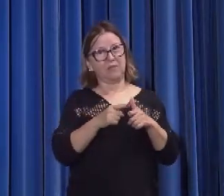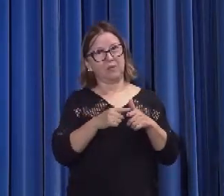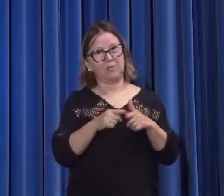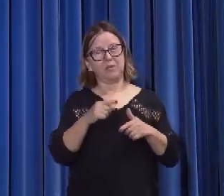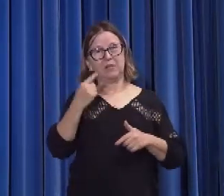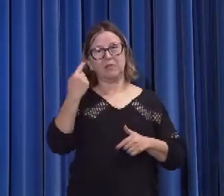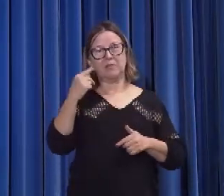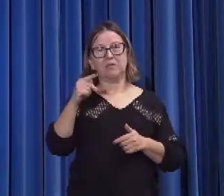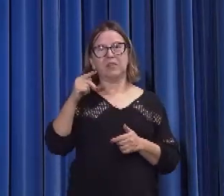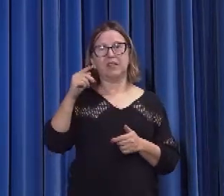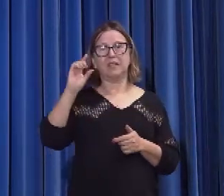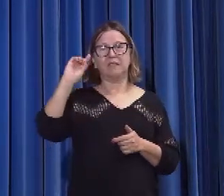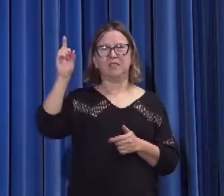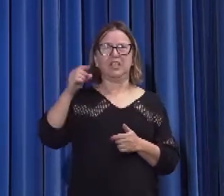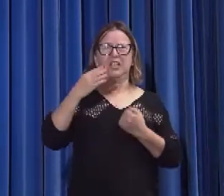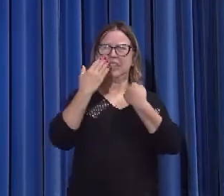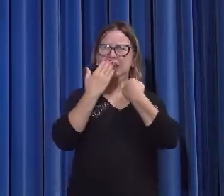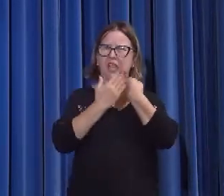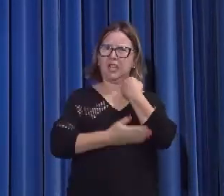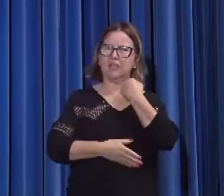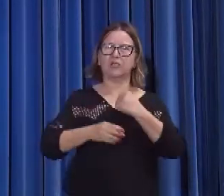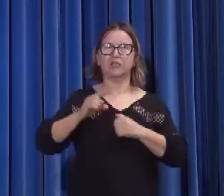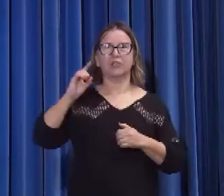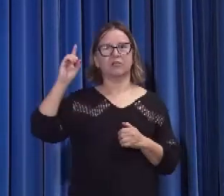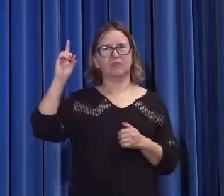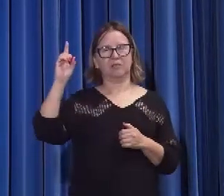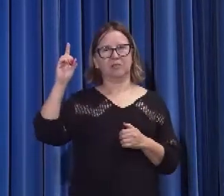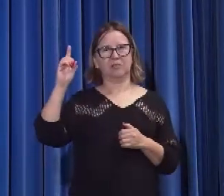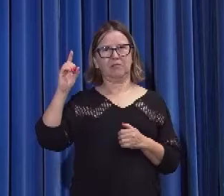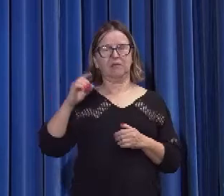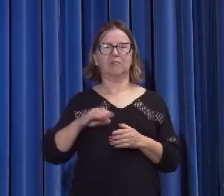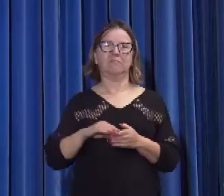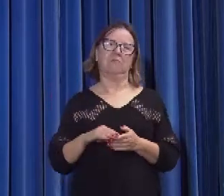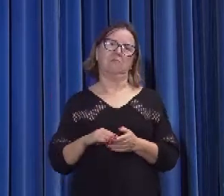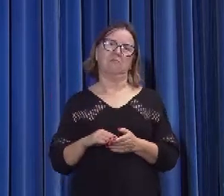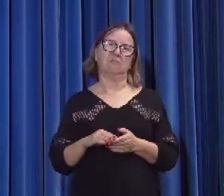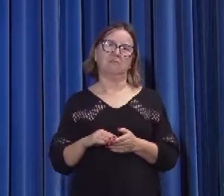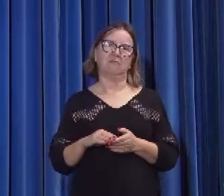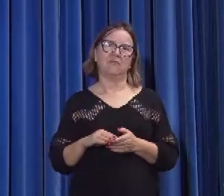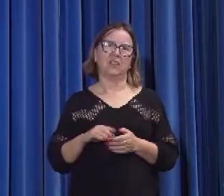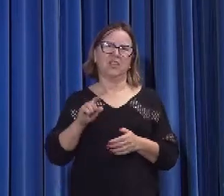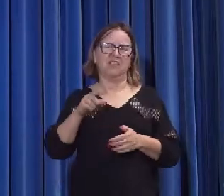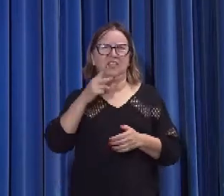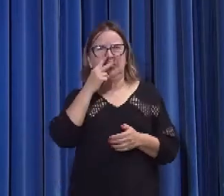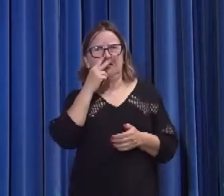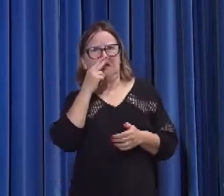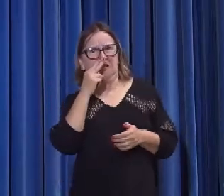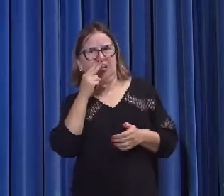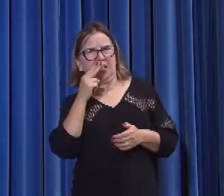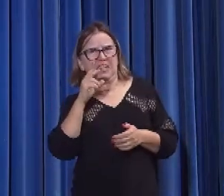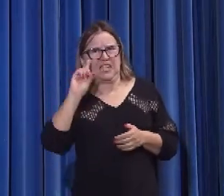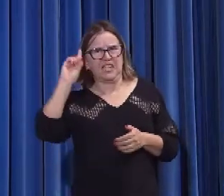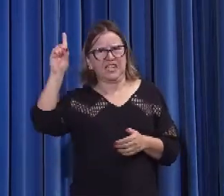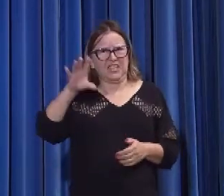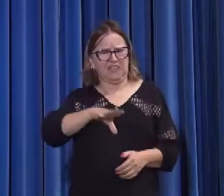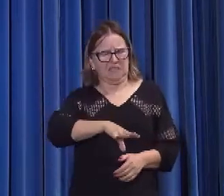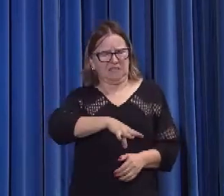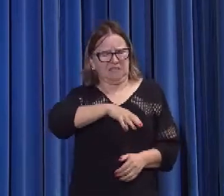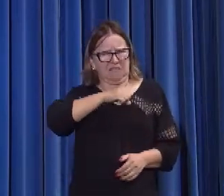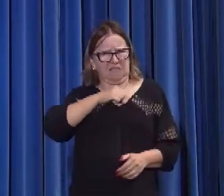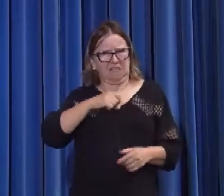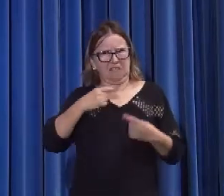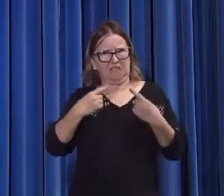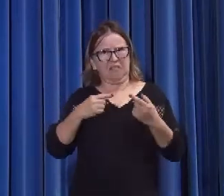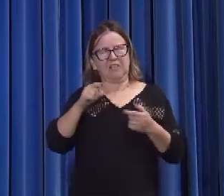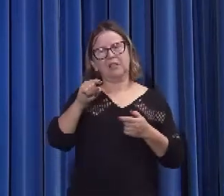castigo de Deus. Seja porque Deus está com raiva de você, com ódio de você.